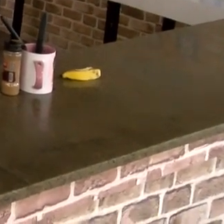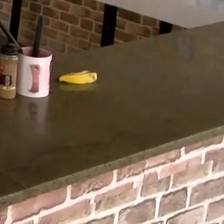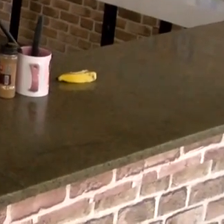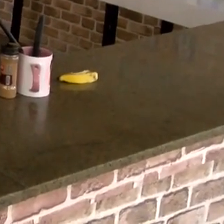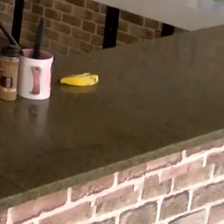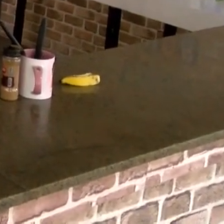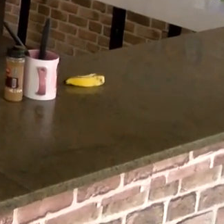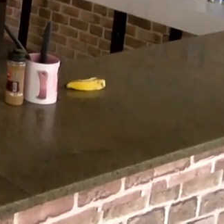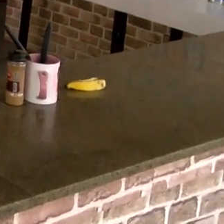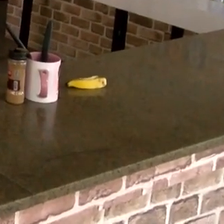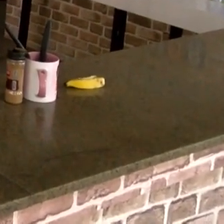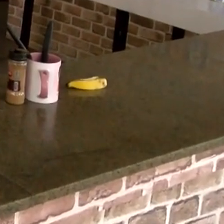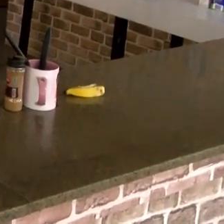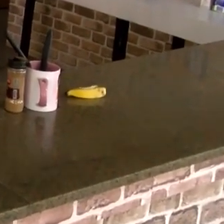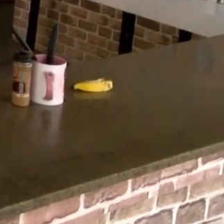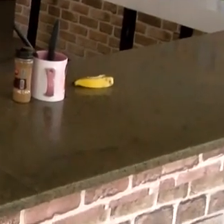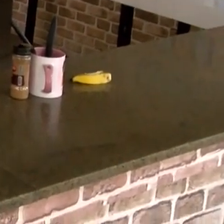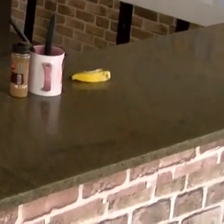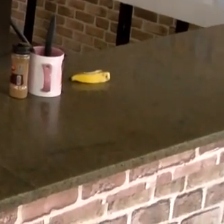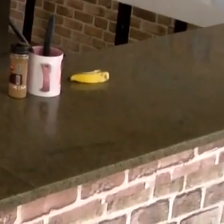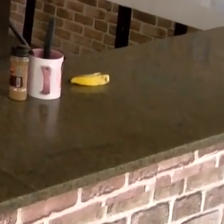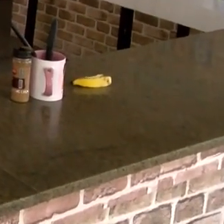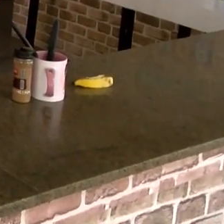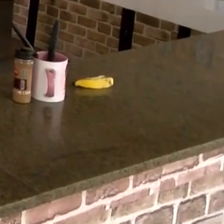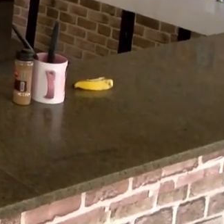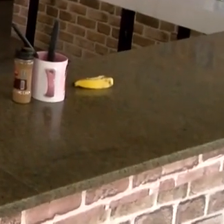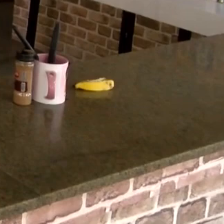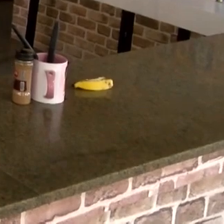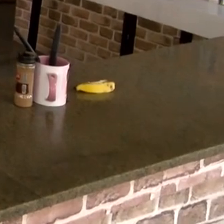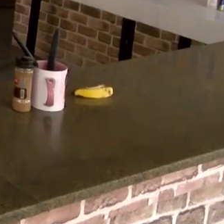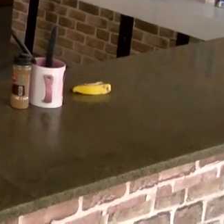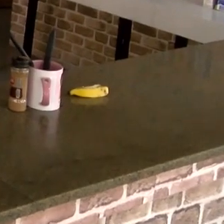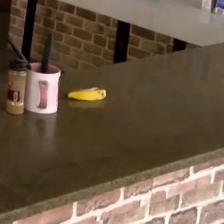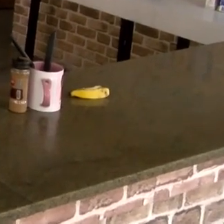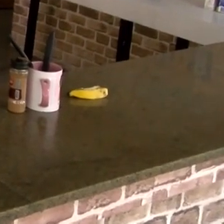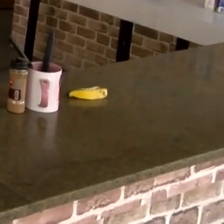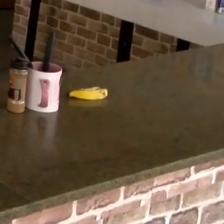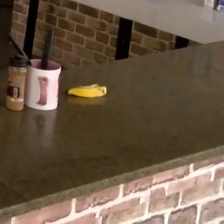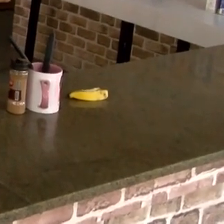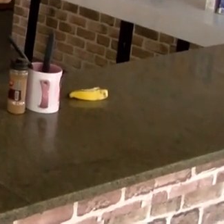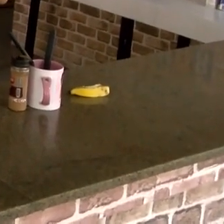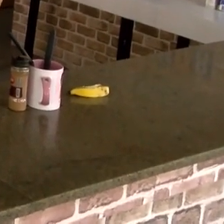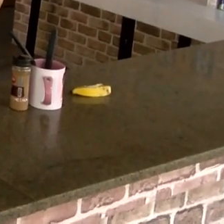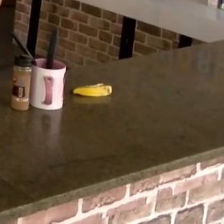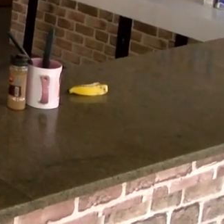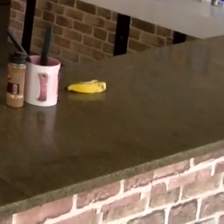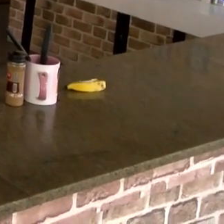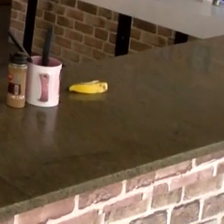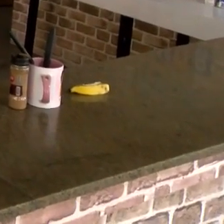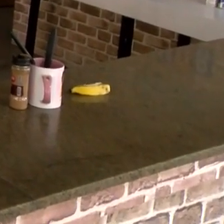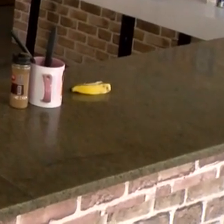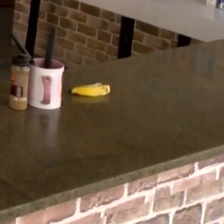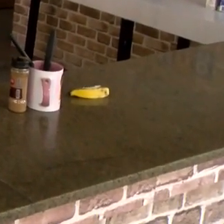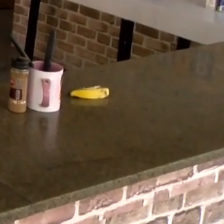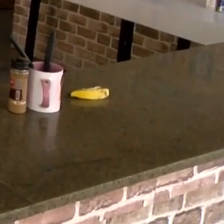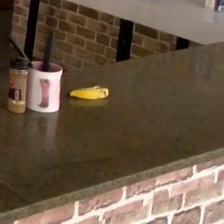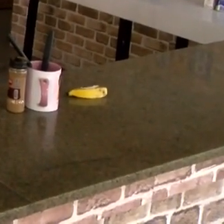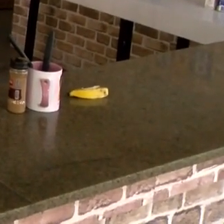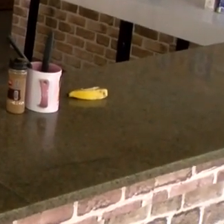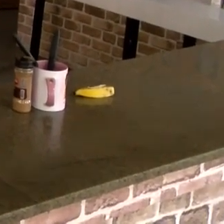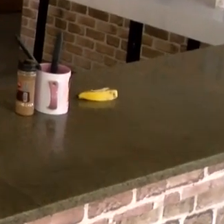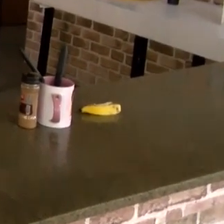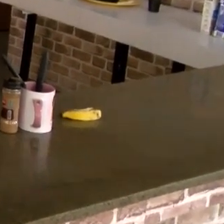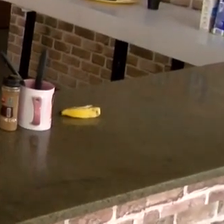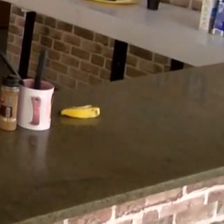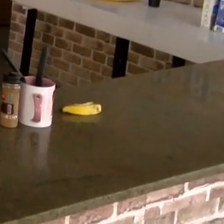lá da creche, Governador Eduardo Campos, um beijo. Tem mais gente? Tem mais gente. Gente,